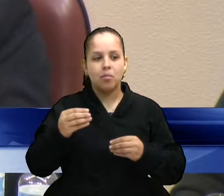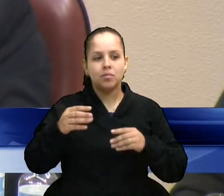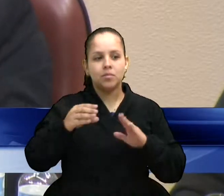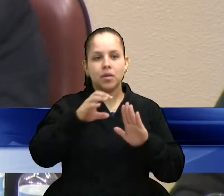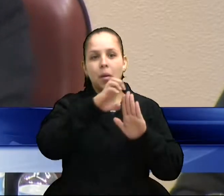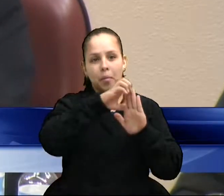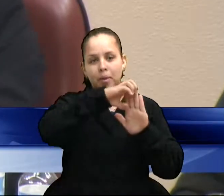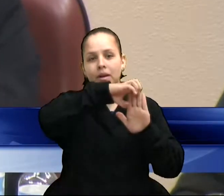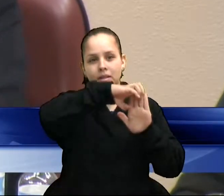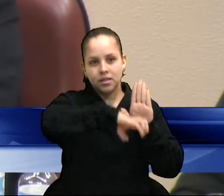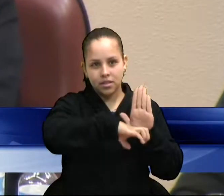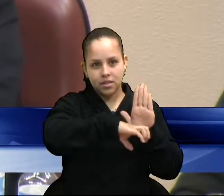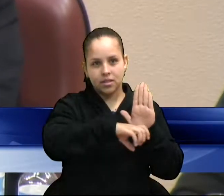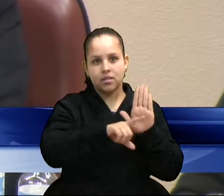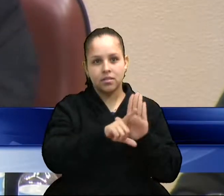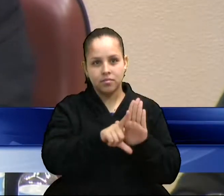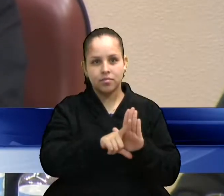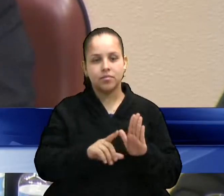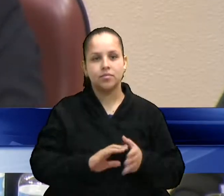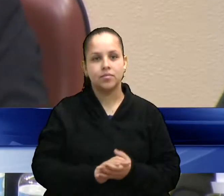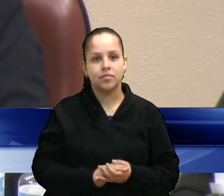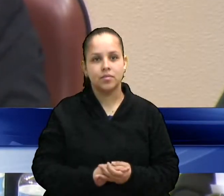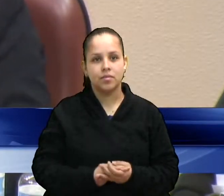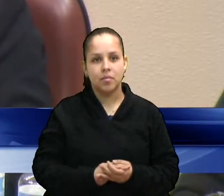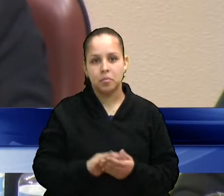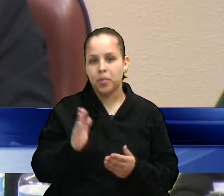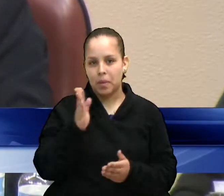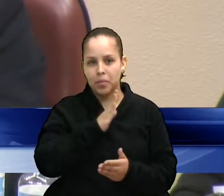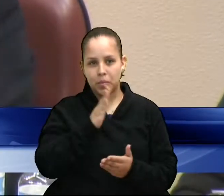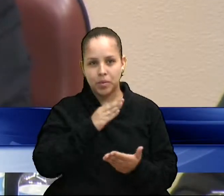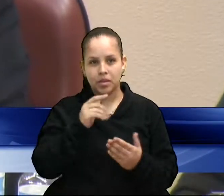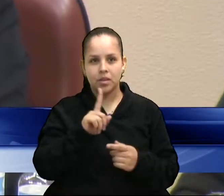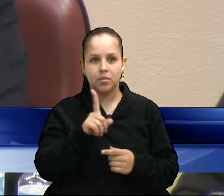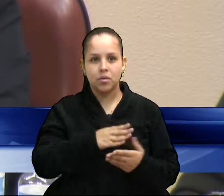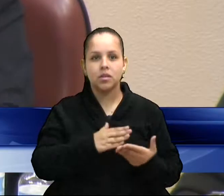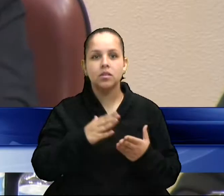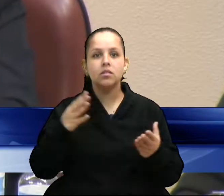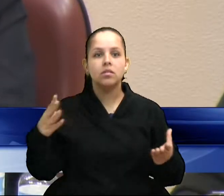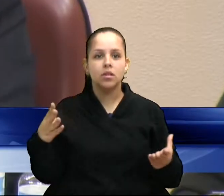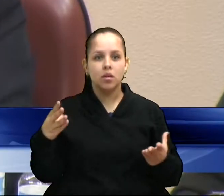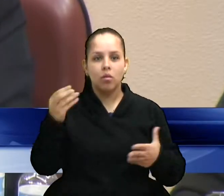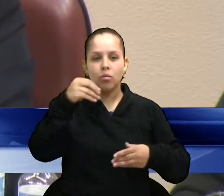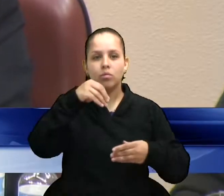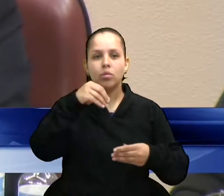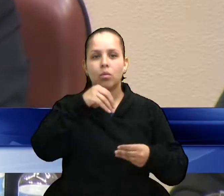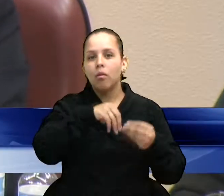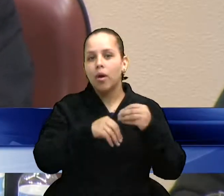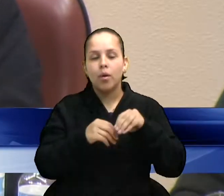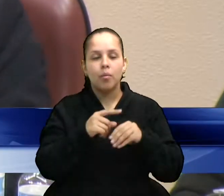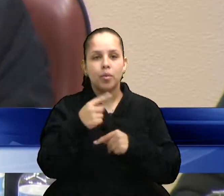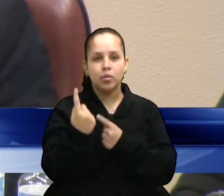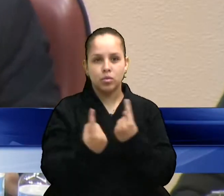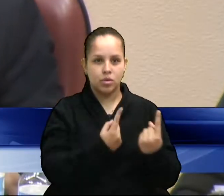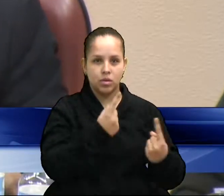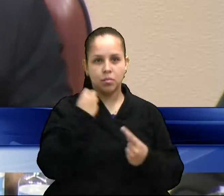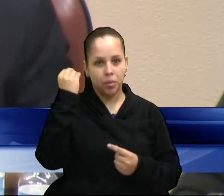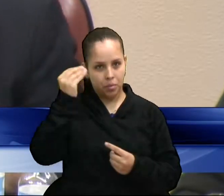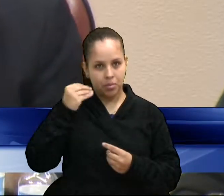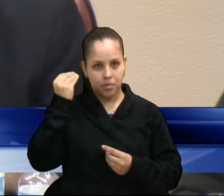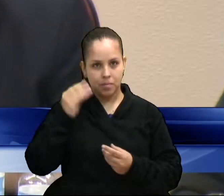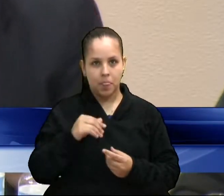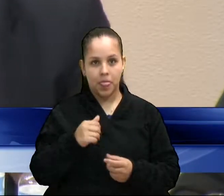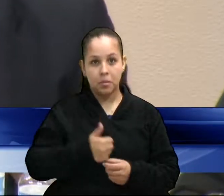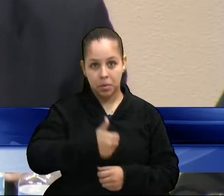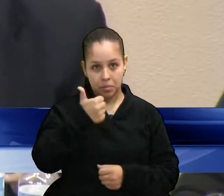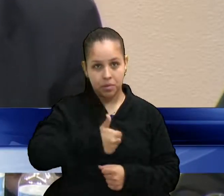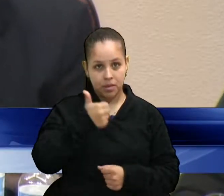aqui, rapidamente, para não me estender, colocar algumas questões que nos preocupam. Uma delas,